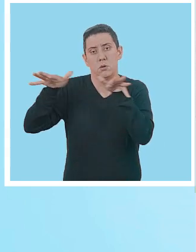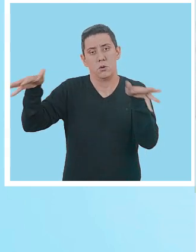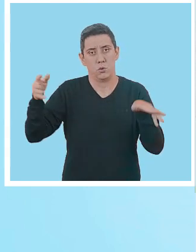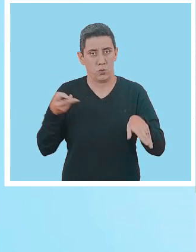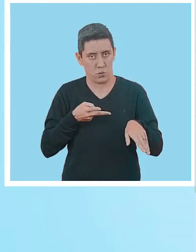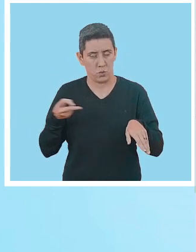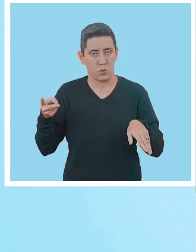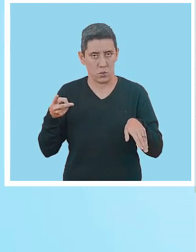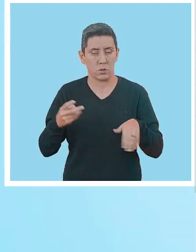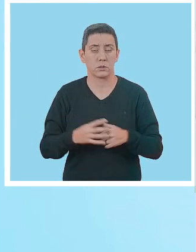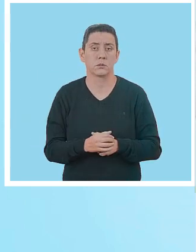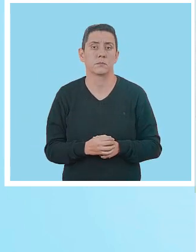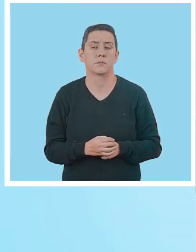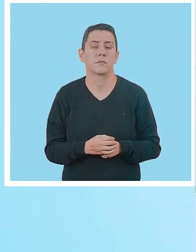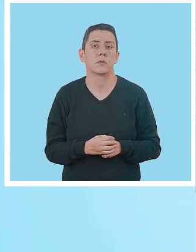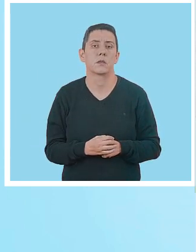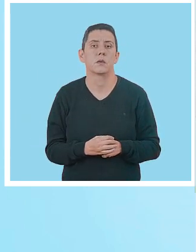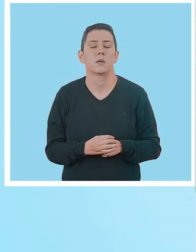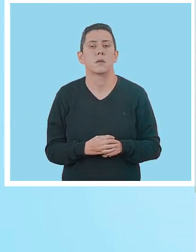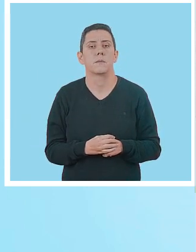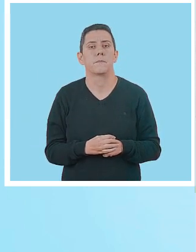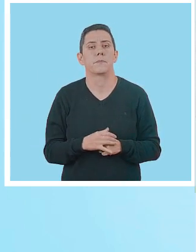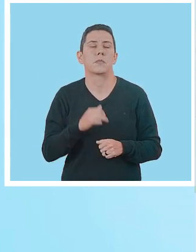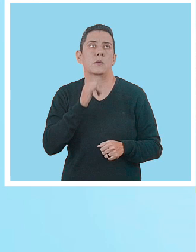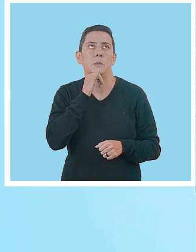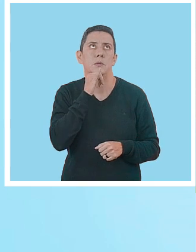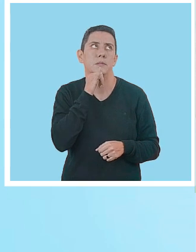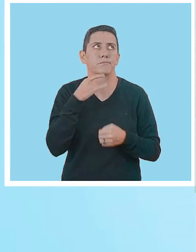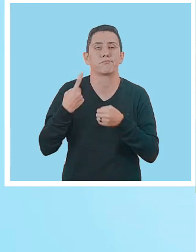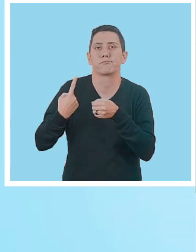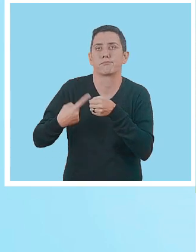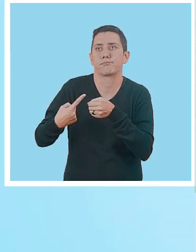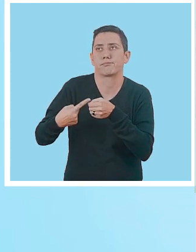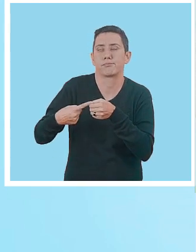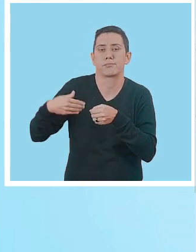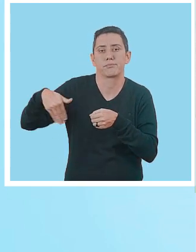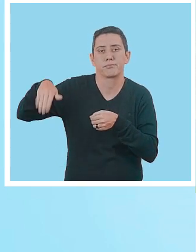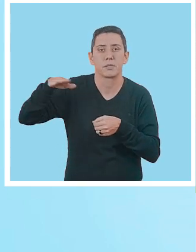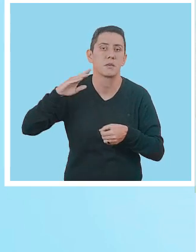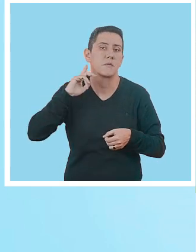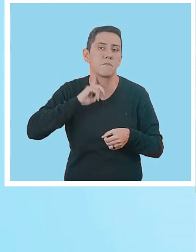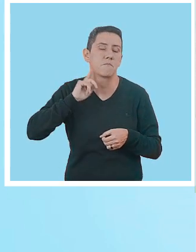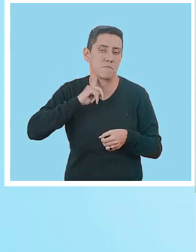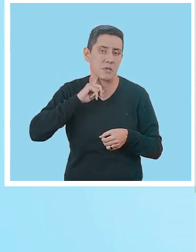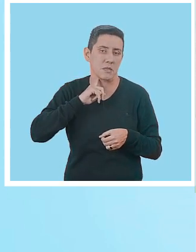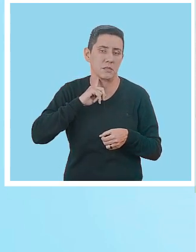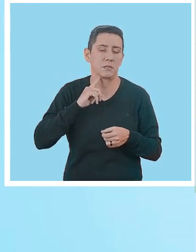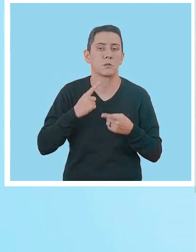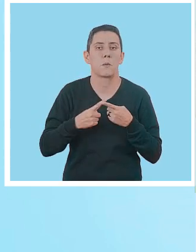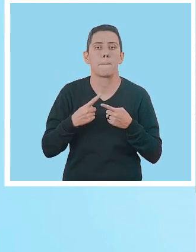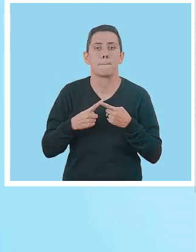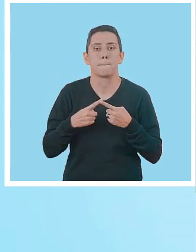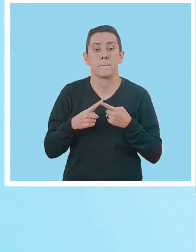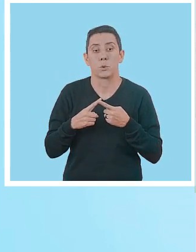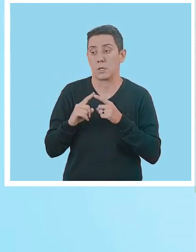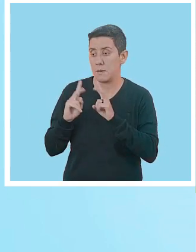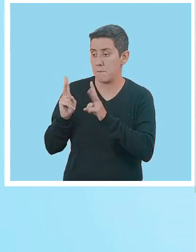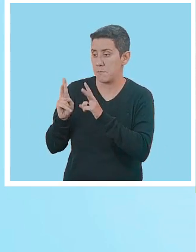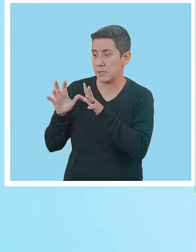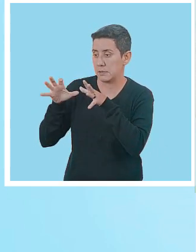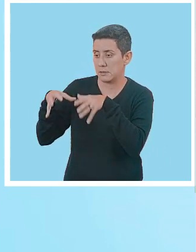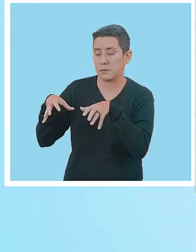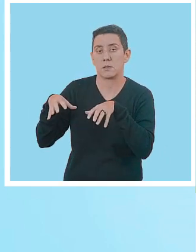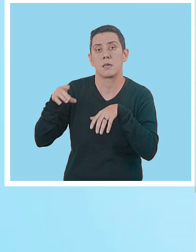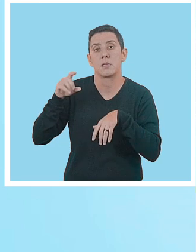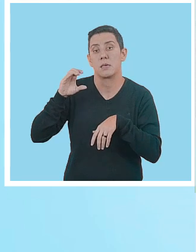por exemplo no norte de Minas em Montes Claros por exemplo Então por quê Porque tá dentro da mesma distribuidora